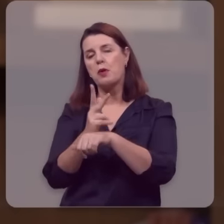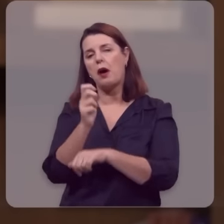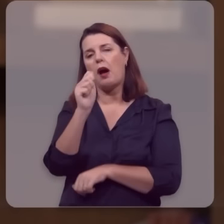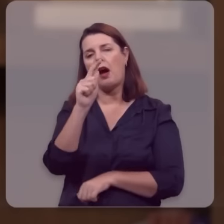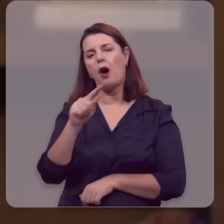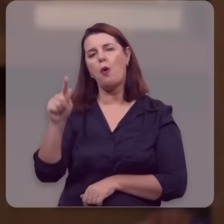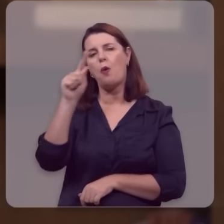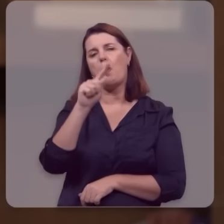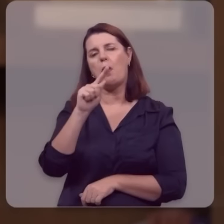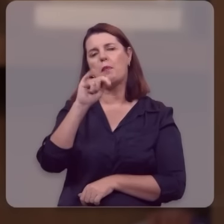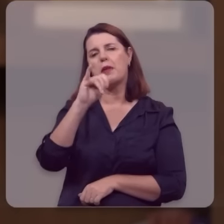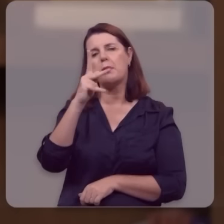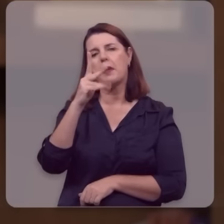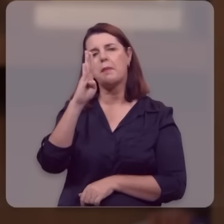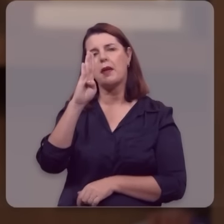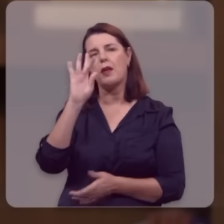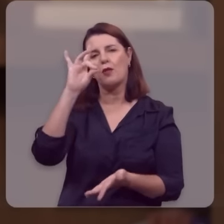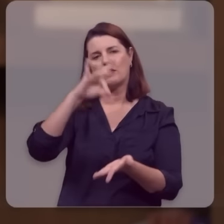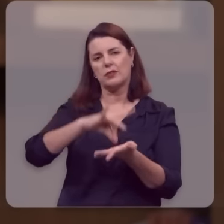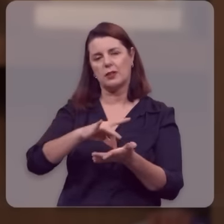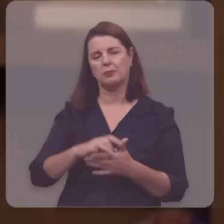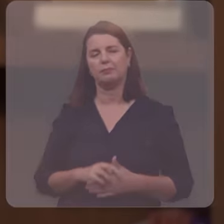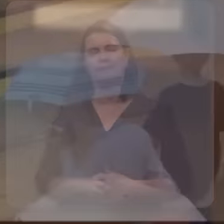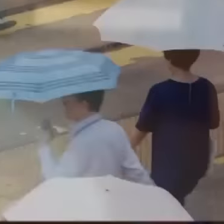pelo @ IPB